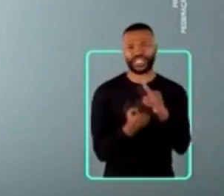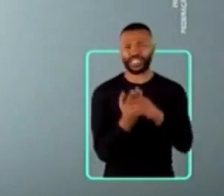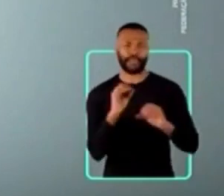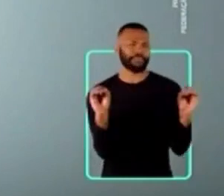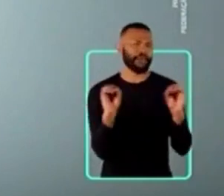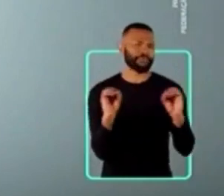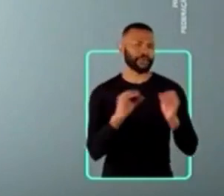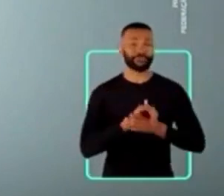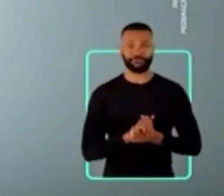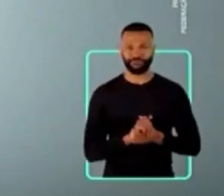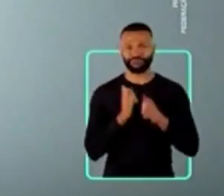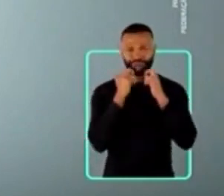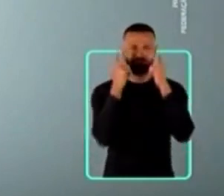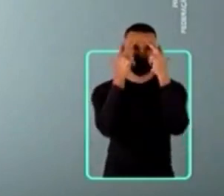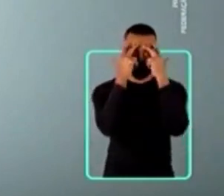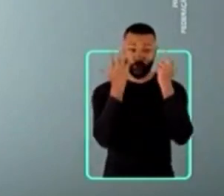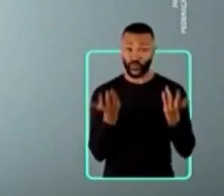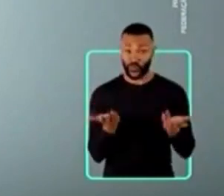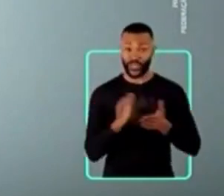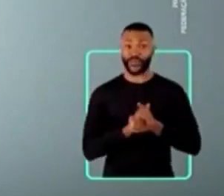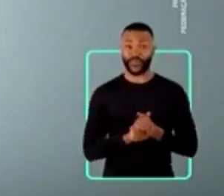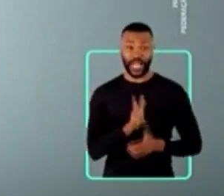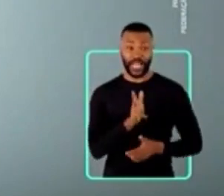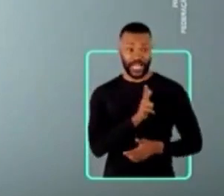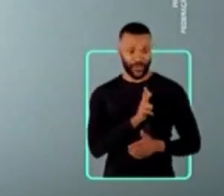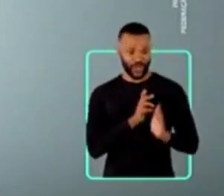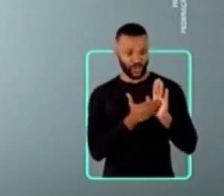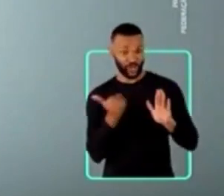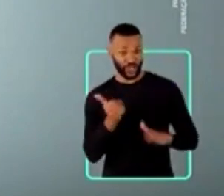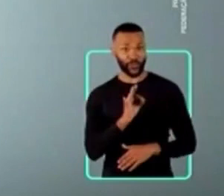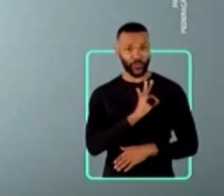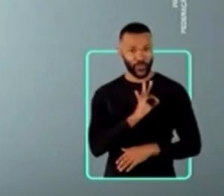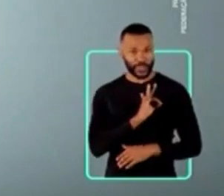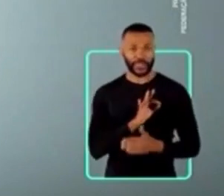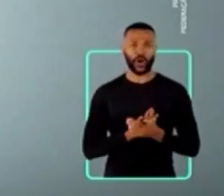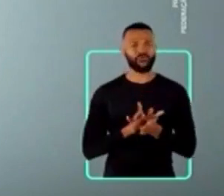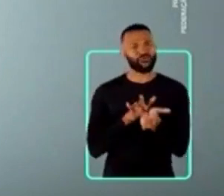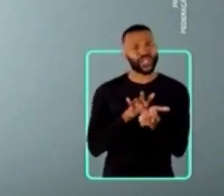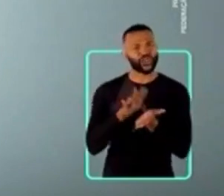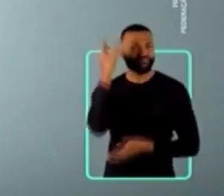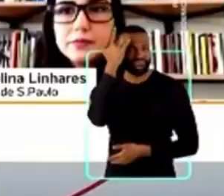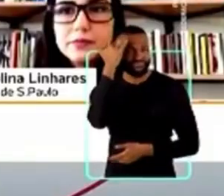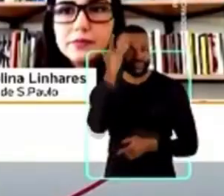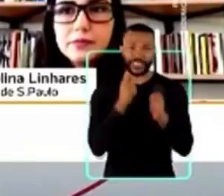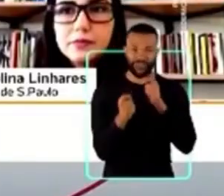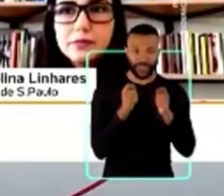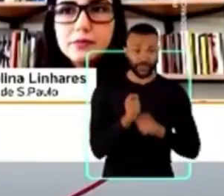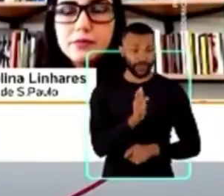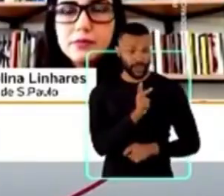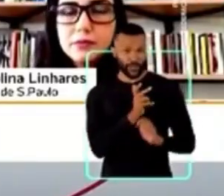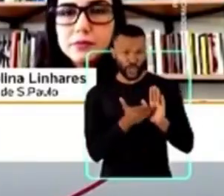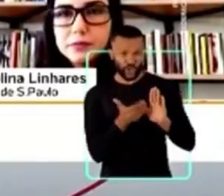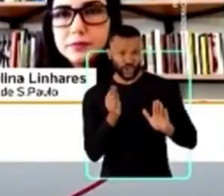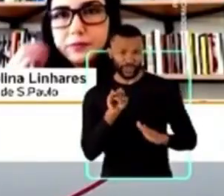criar nada disso. Vergonhoso. Sobre tirar as câmeras dos policiais, ele se faz de sensato numa entrevista. O senhor vai retirar